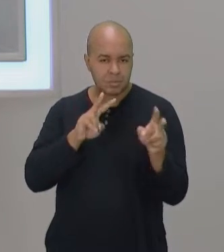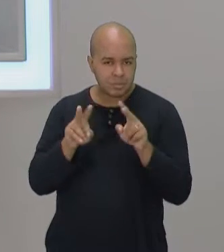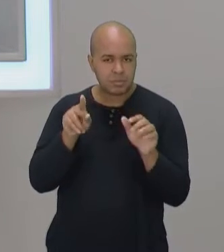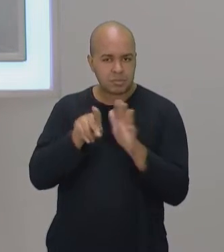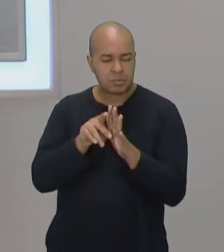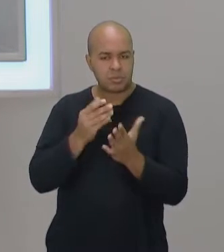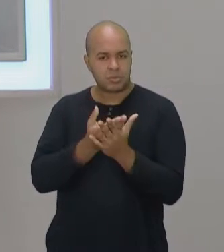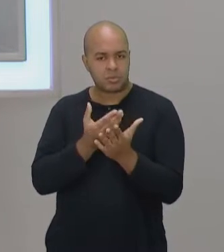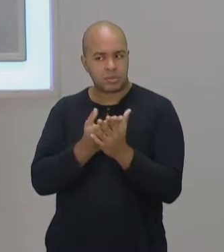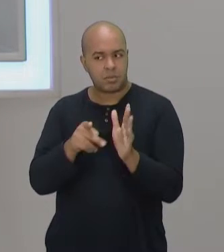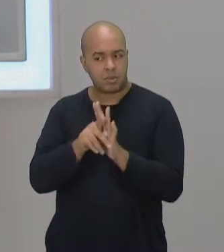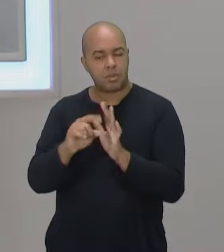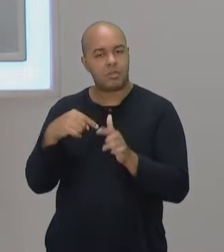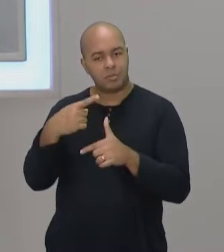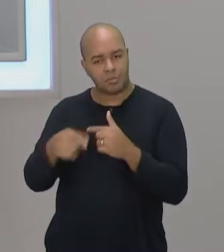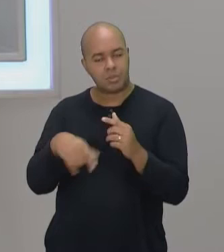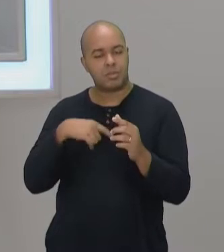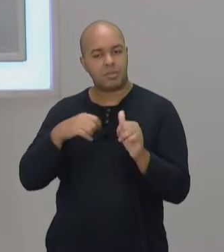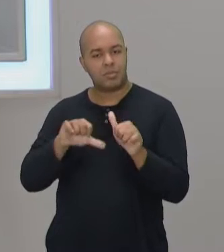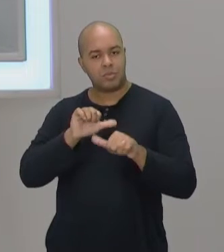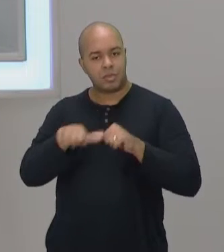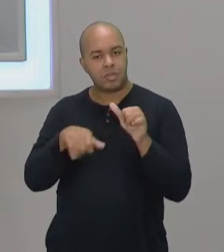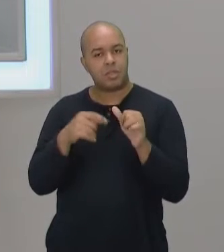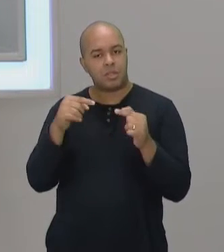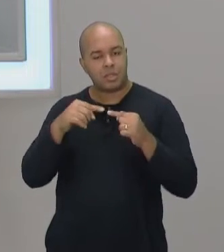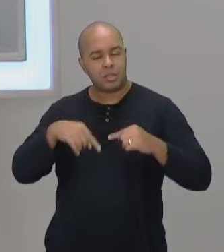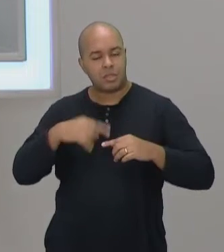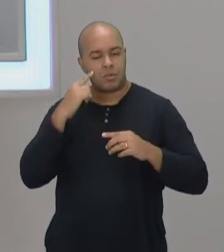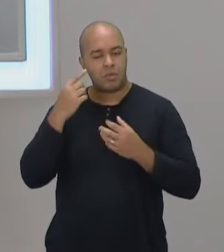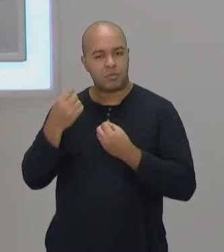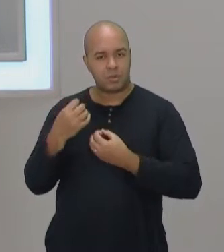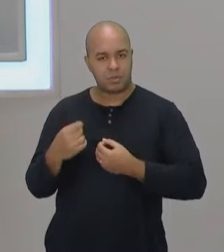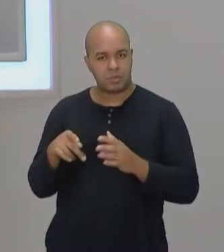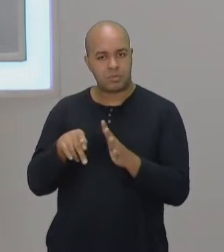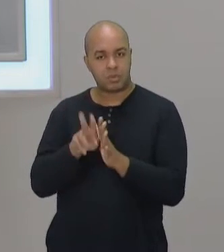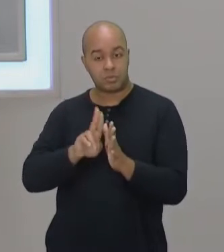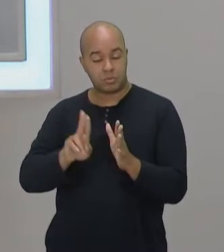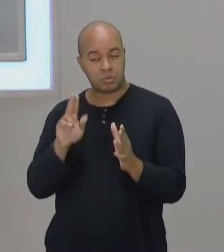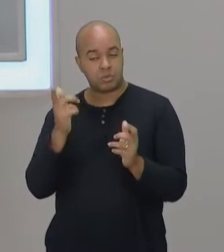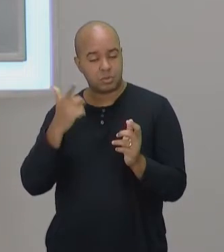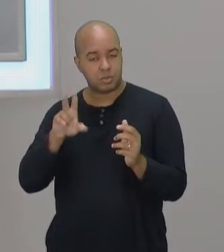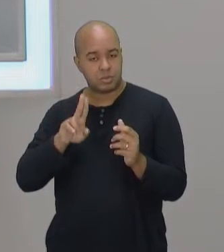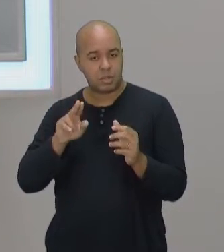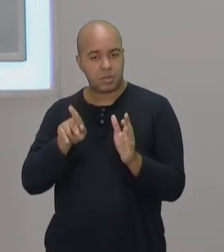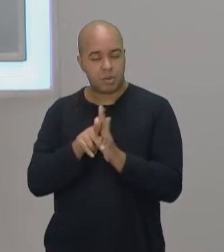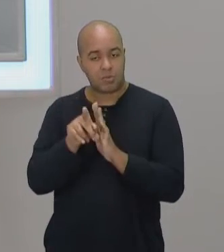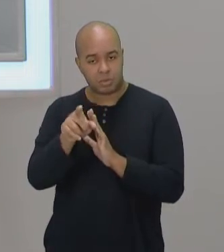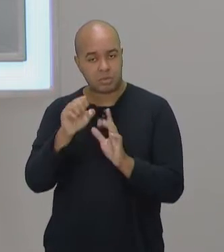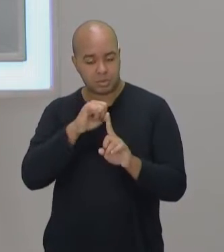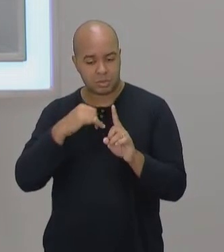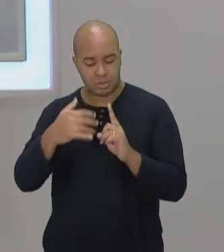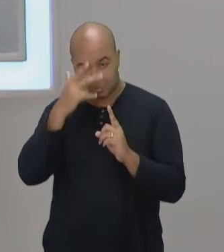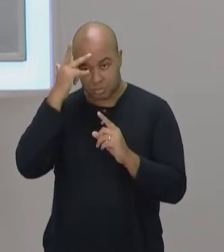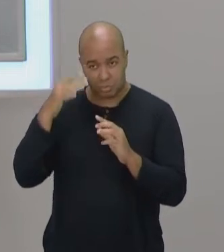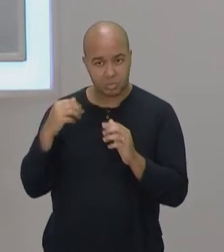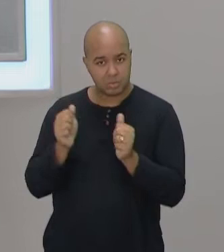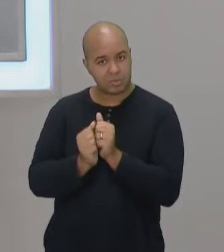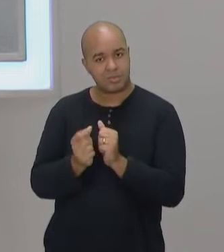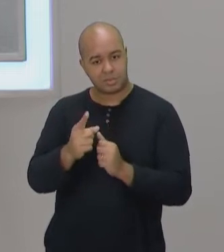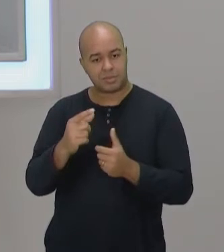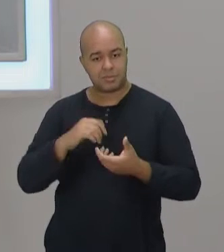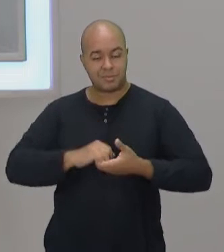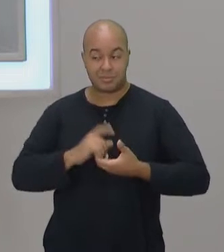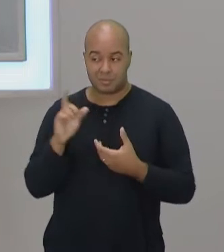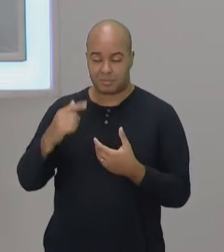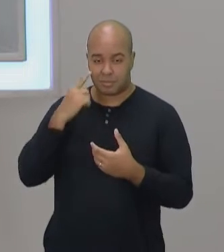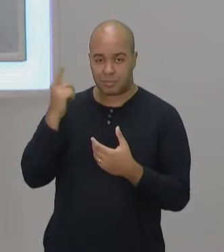observados, estudados e logo em seguida transformados numa informação útil para você, para a sociedade, para as pessoas ao seu redor. Então